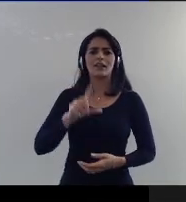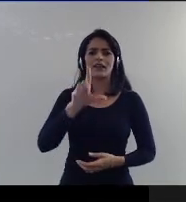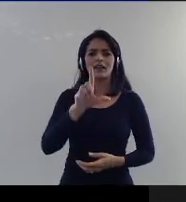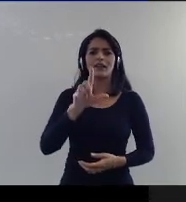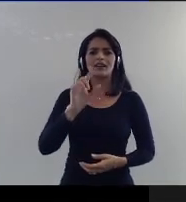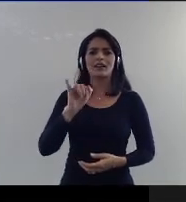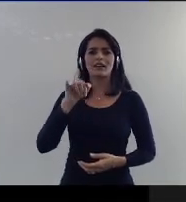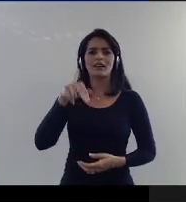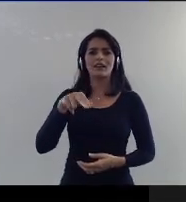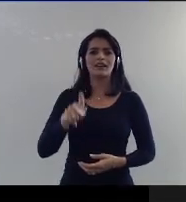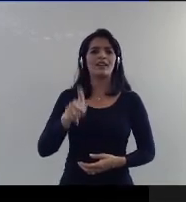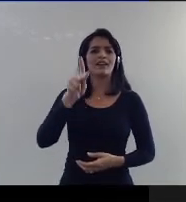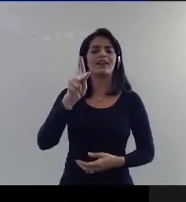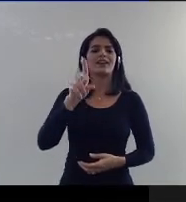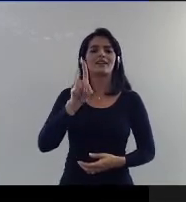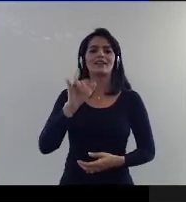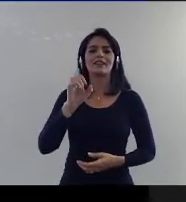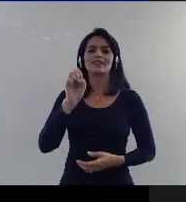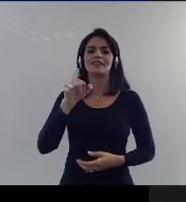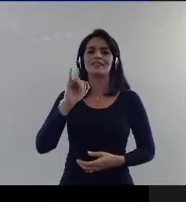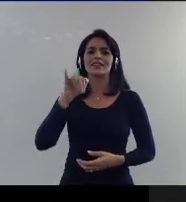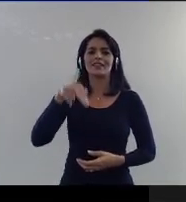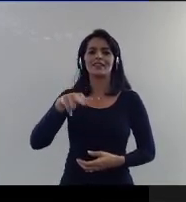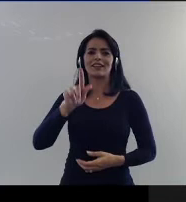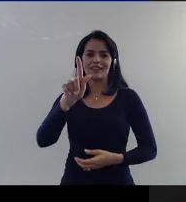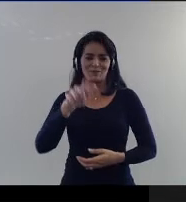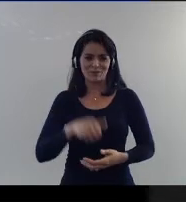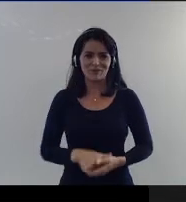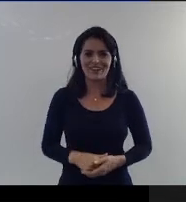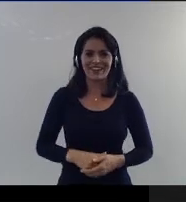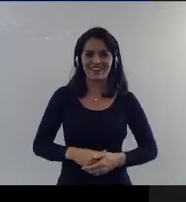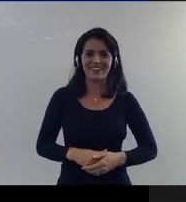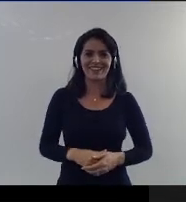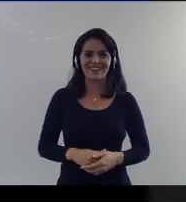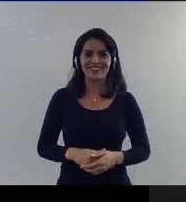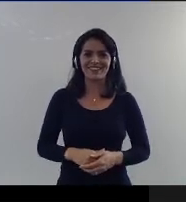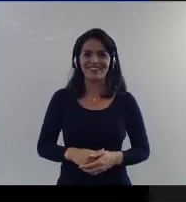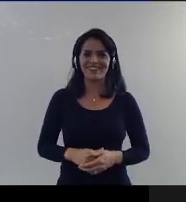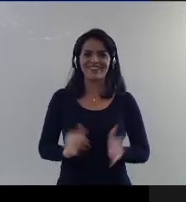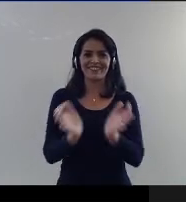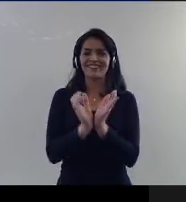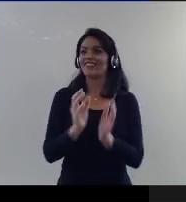direito, as pessoas, a tecnologia, para a gente entender, né, quais são novas